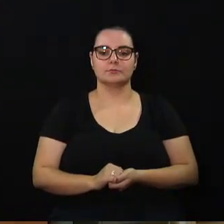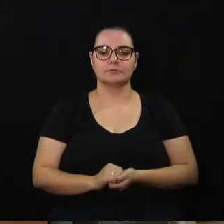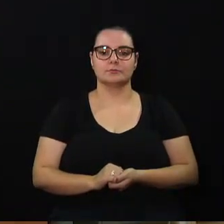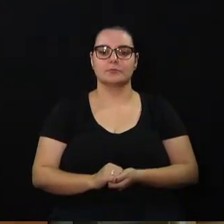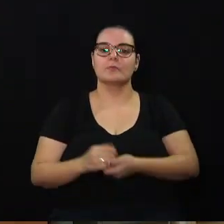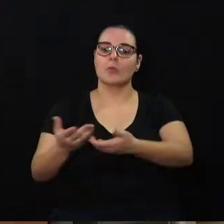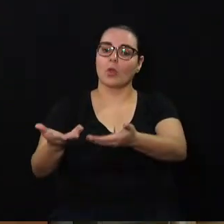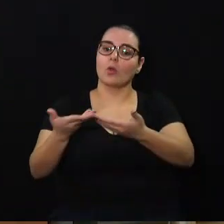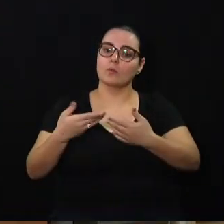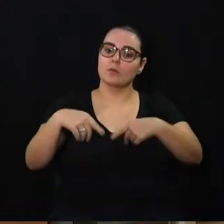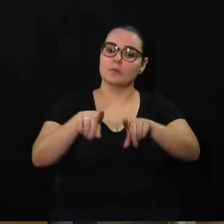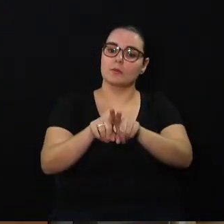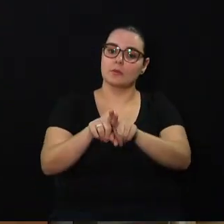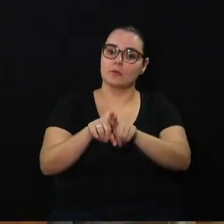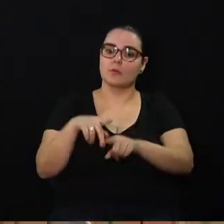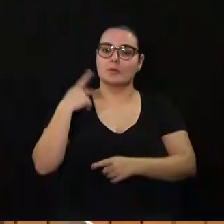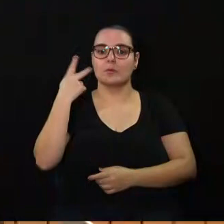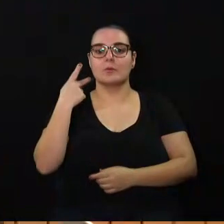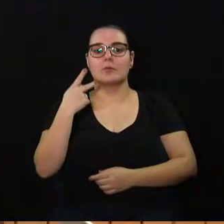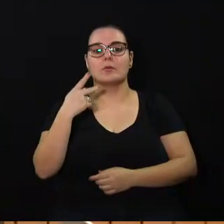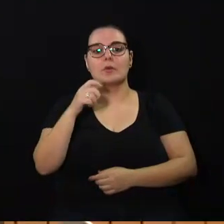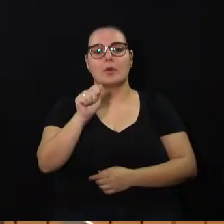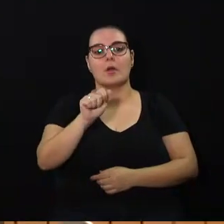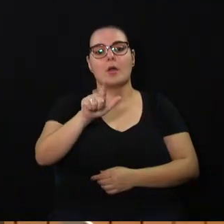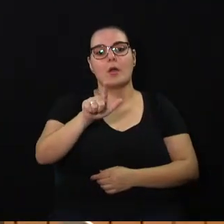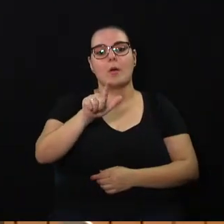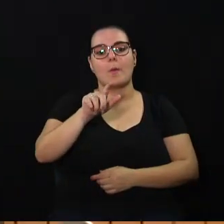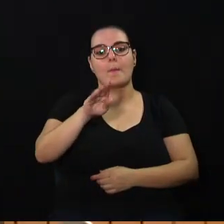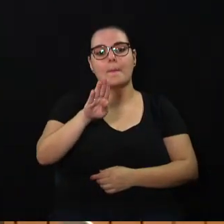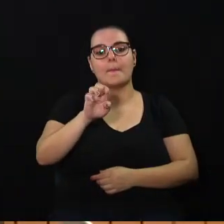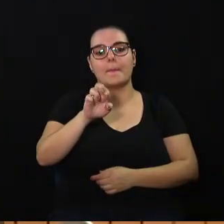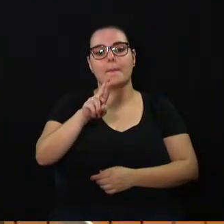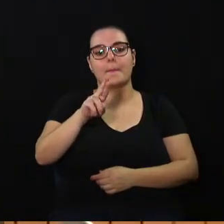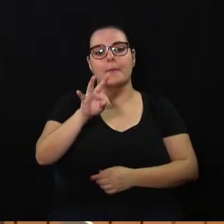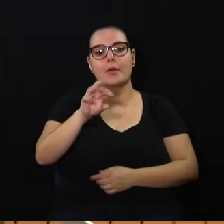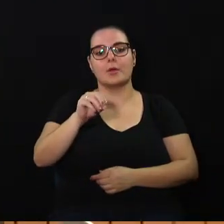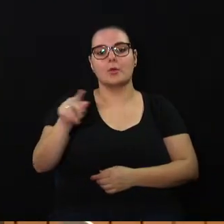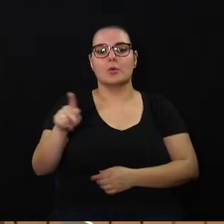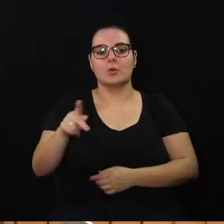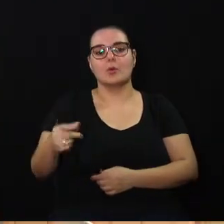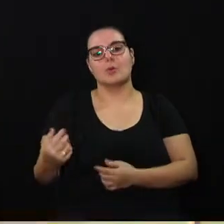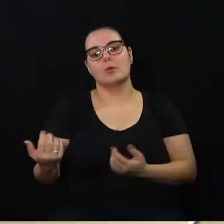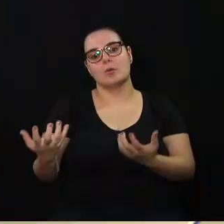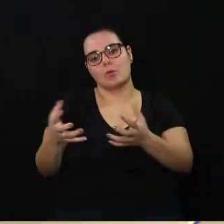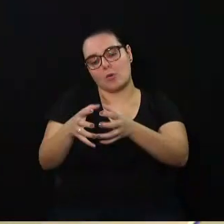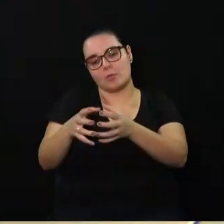convidamos vereador professor alberto que é membro também desta mesma comissão